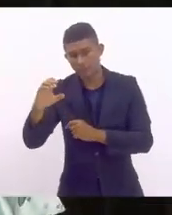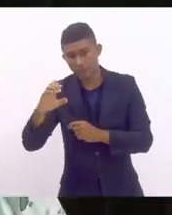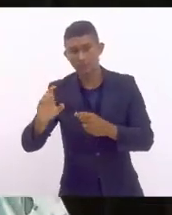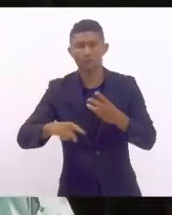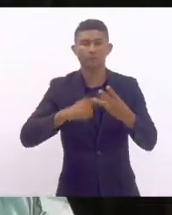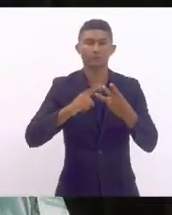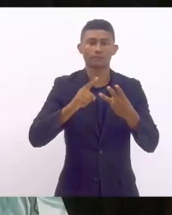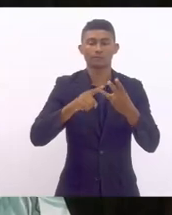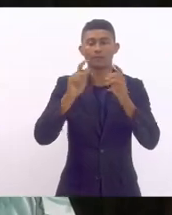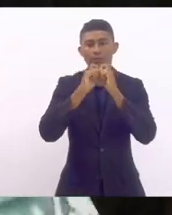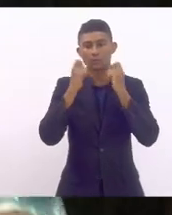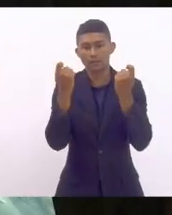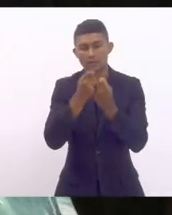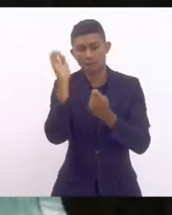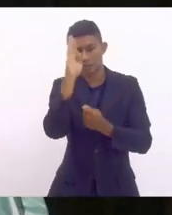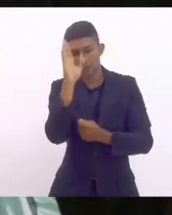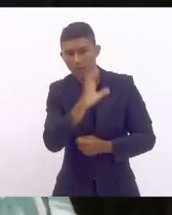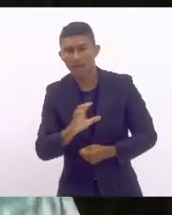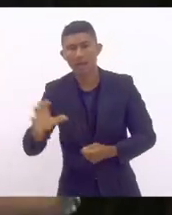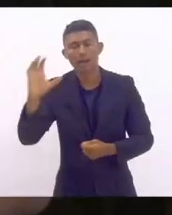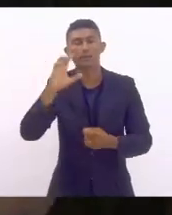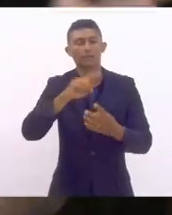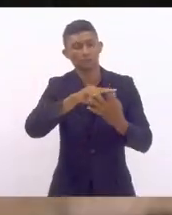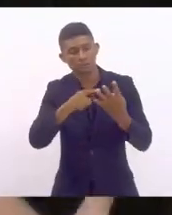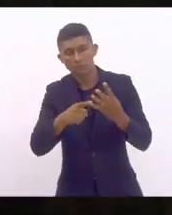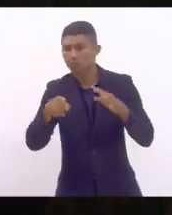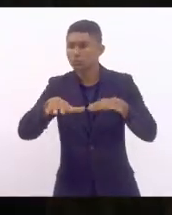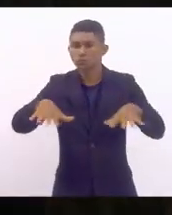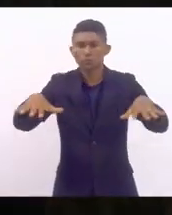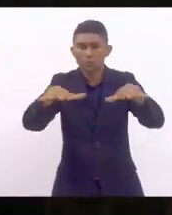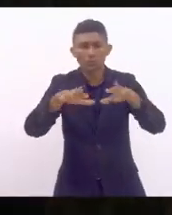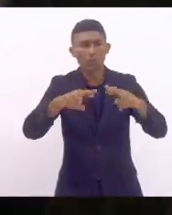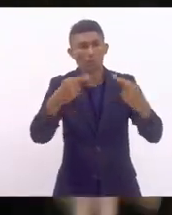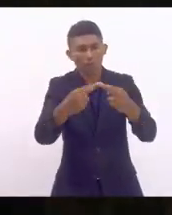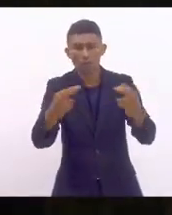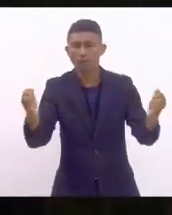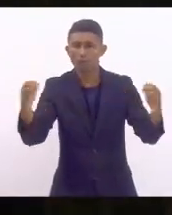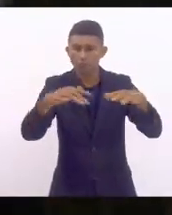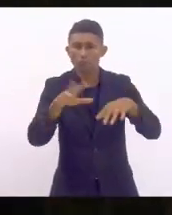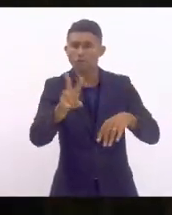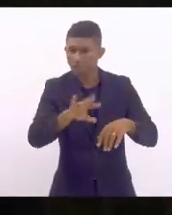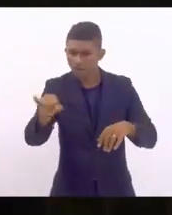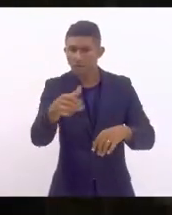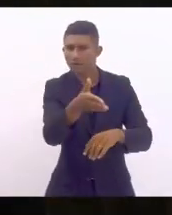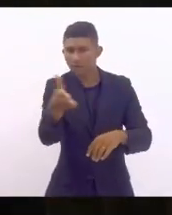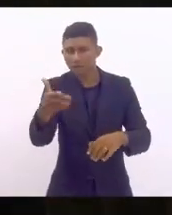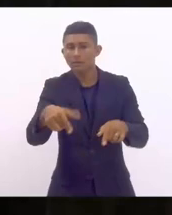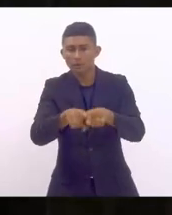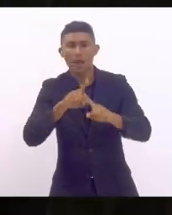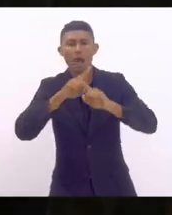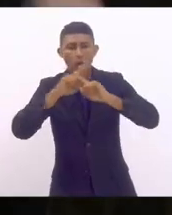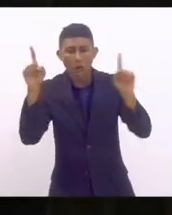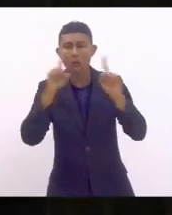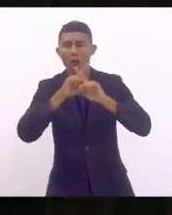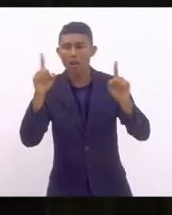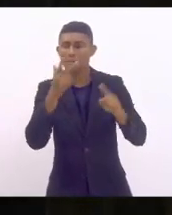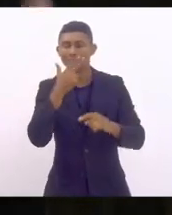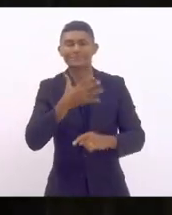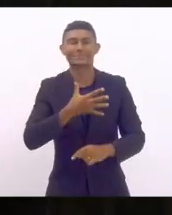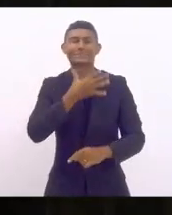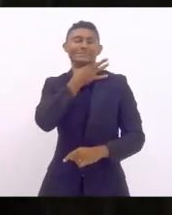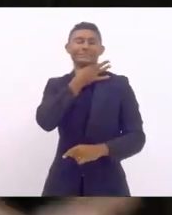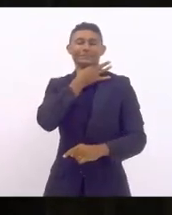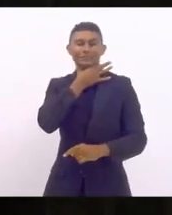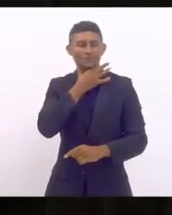Associação Brasileira de ciências Academia Brasileira de ciências tá todo mundo nessa audiência pública também sem oxigênio pedindo